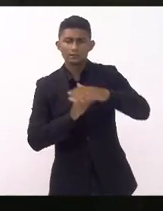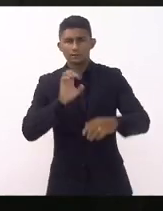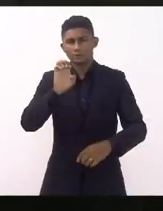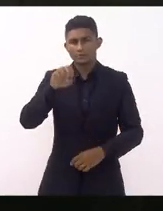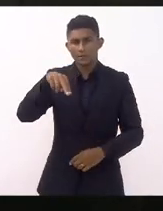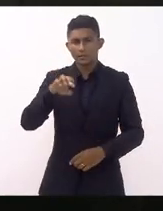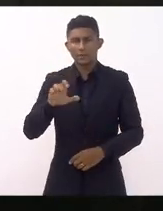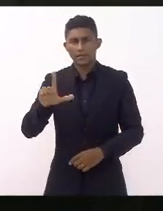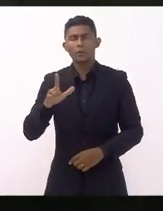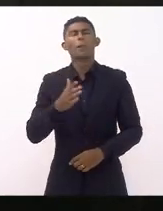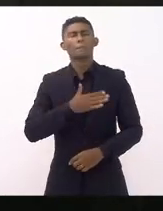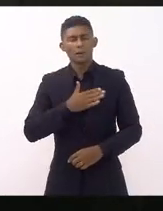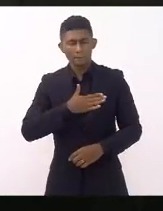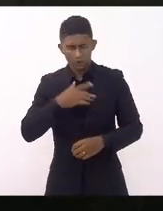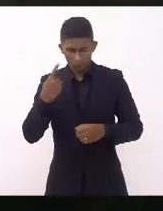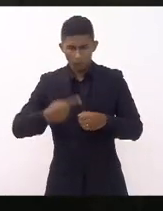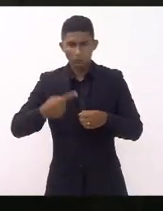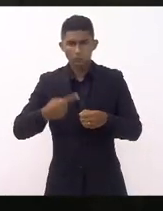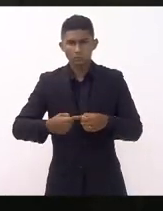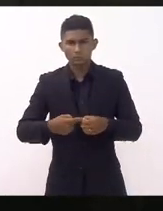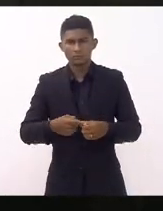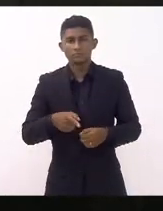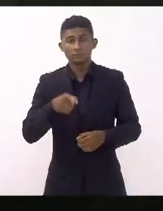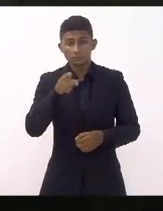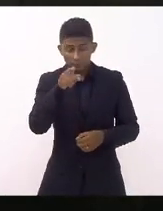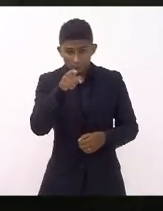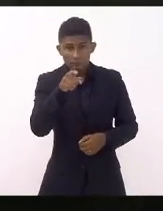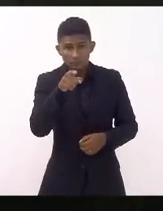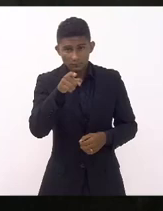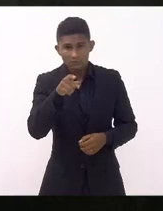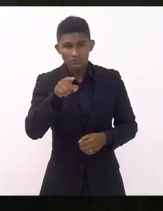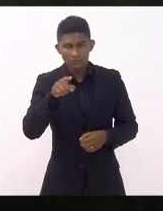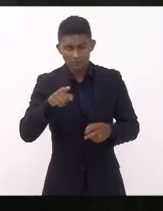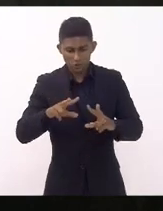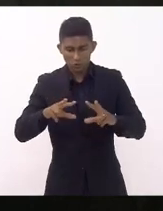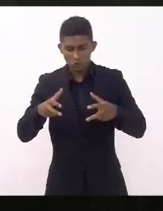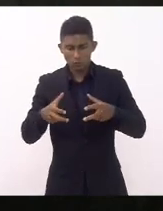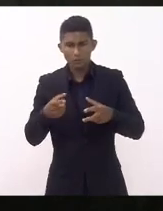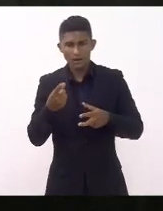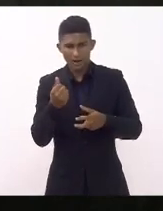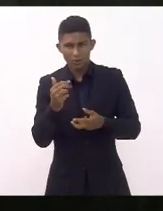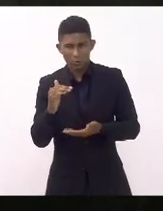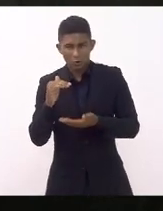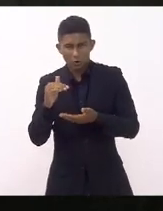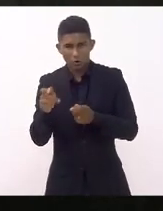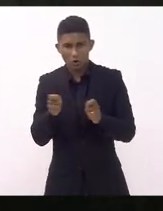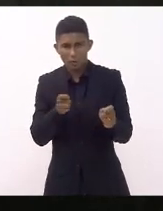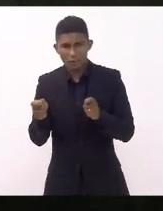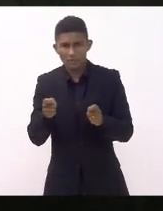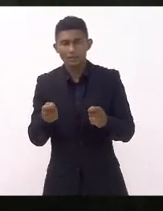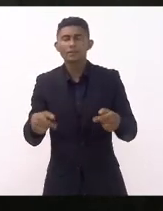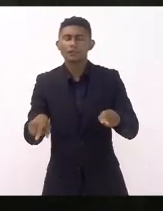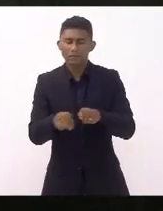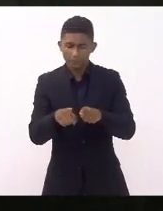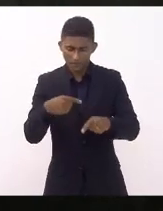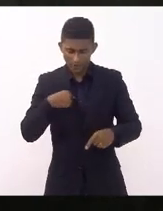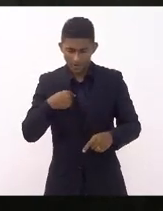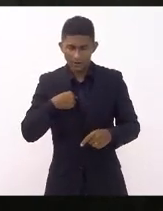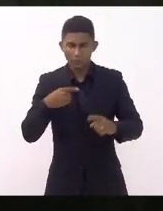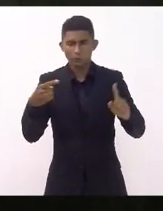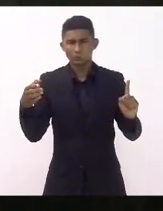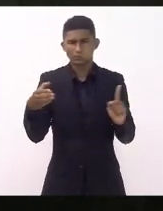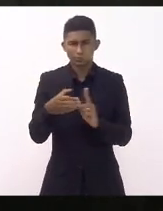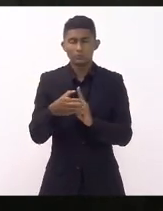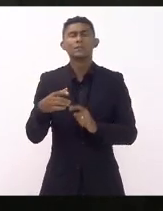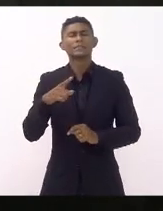meu município. Vossa Excelência faz parte da Comissão de Economia, assim como eu. Nós aprovamos uma